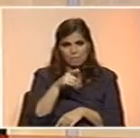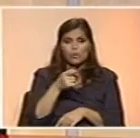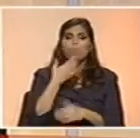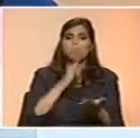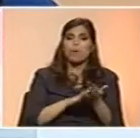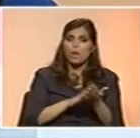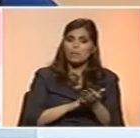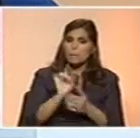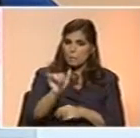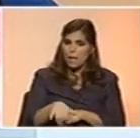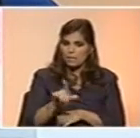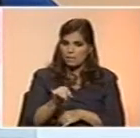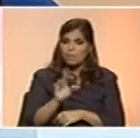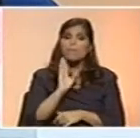fora.